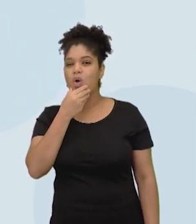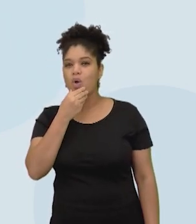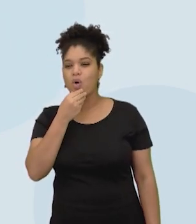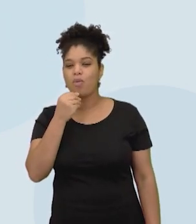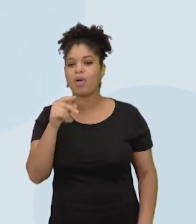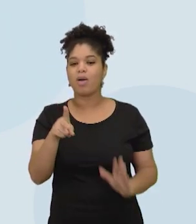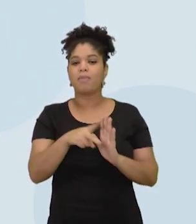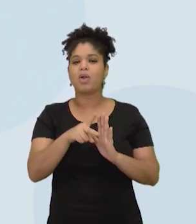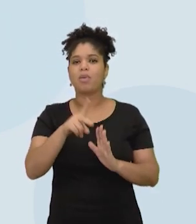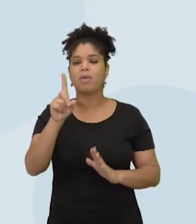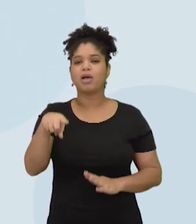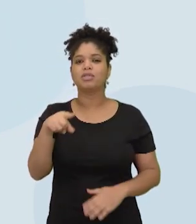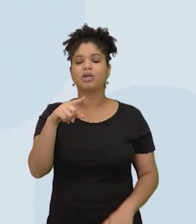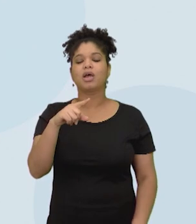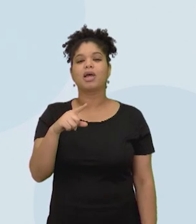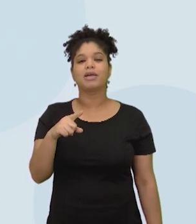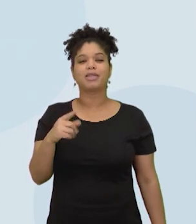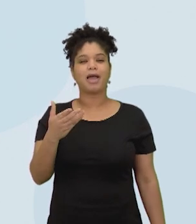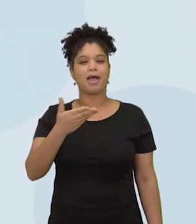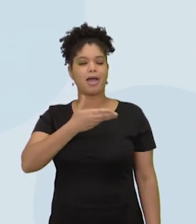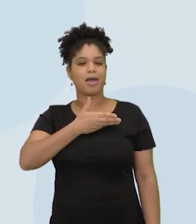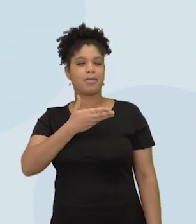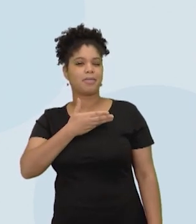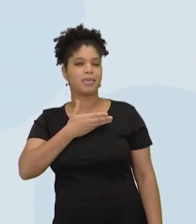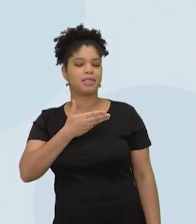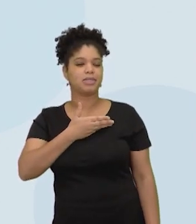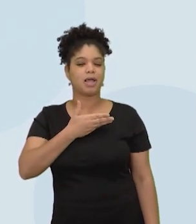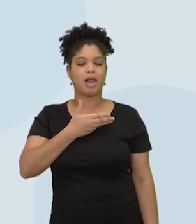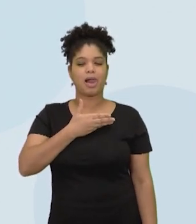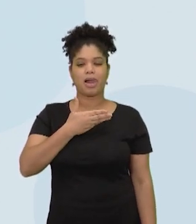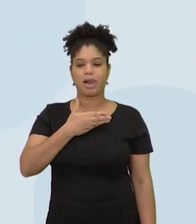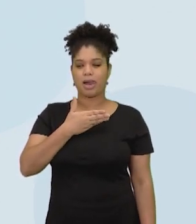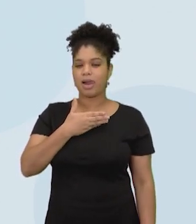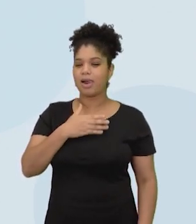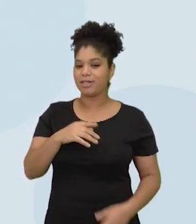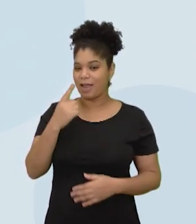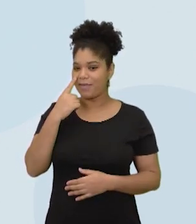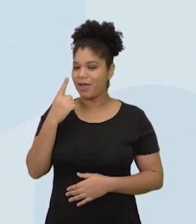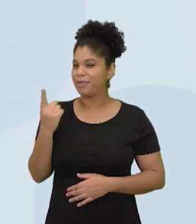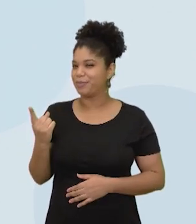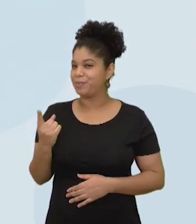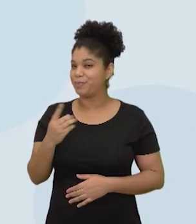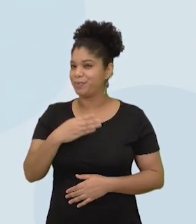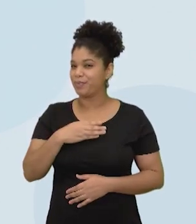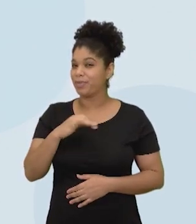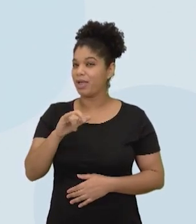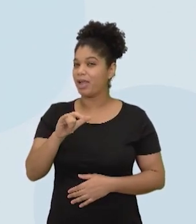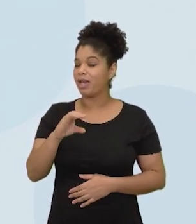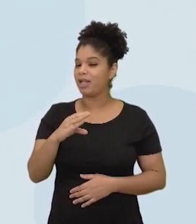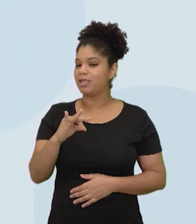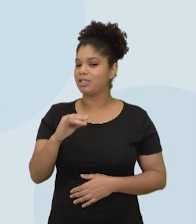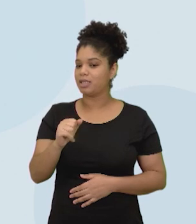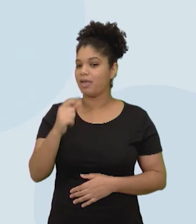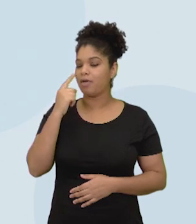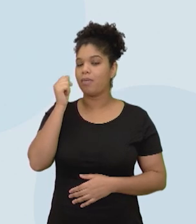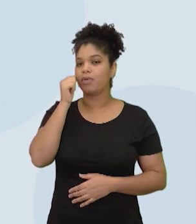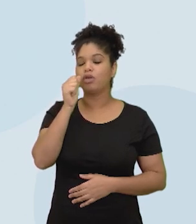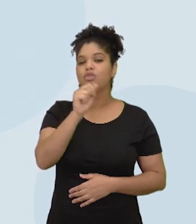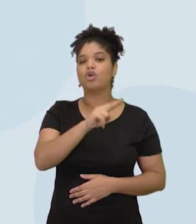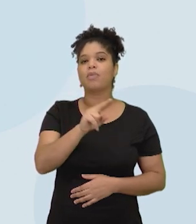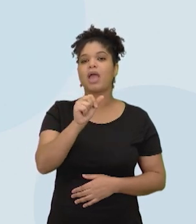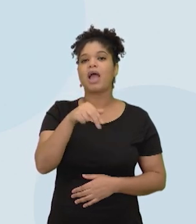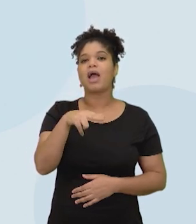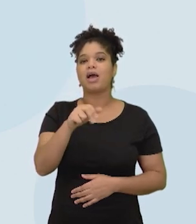de ordens sacras, contraiu amizade ilícita. Amizade ilícita. E a amizade ilícita é boa, né? Em particular com Dona Ana Josefina